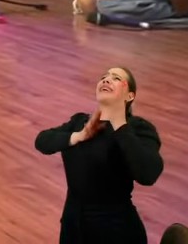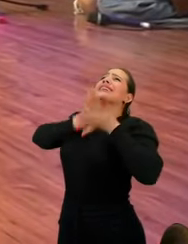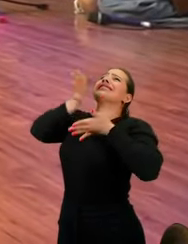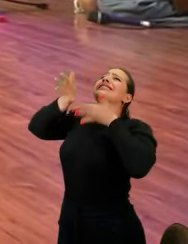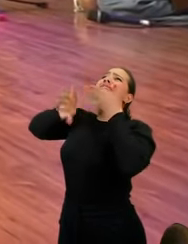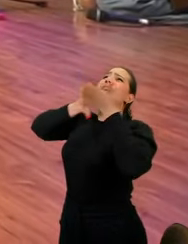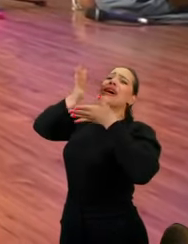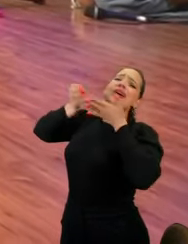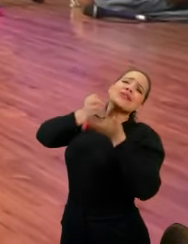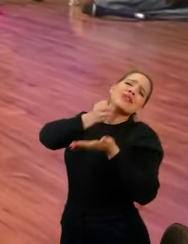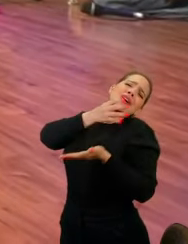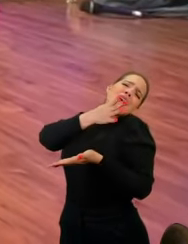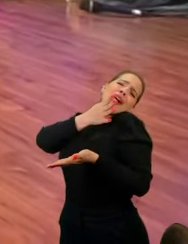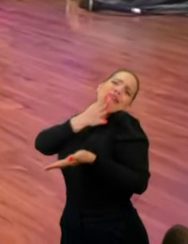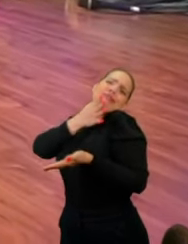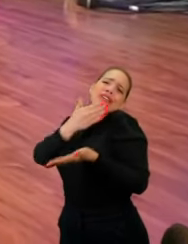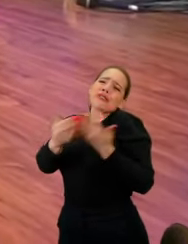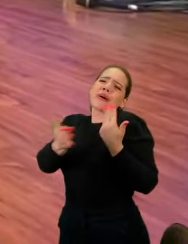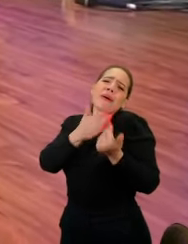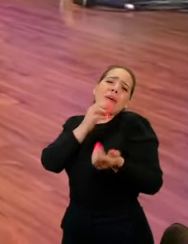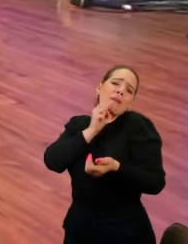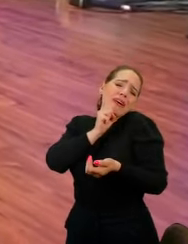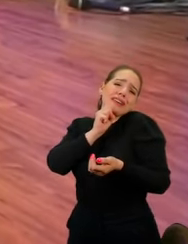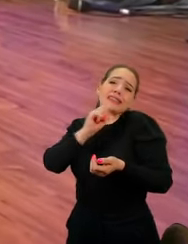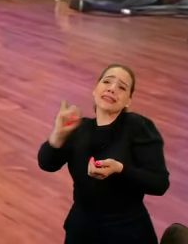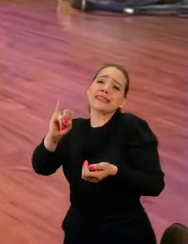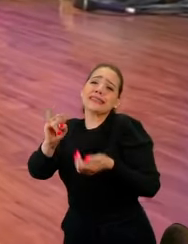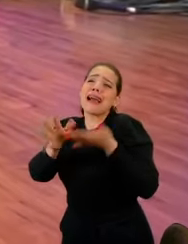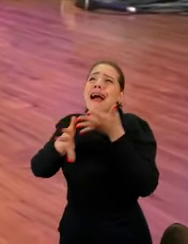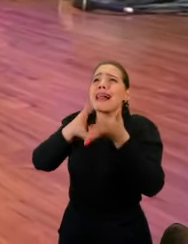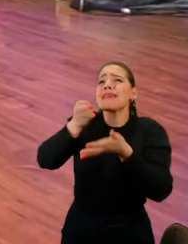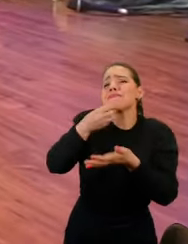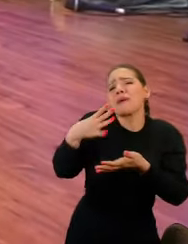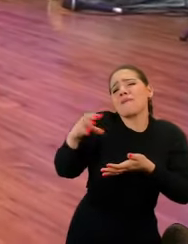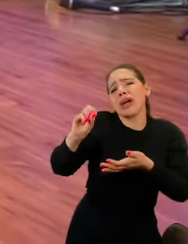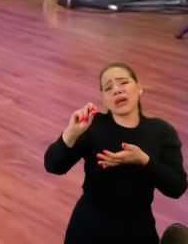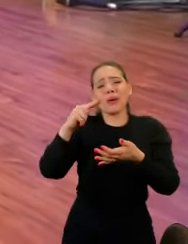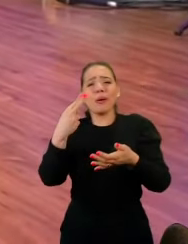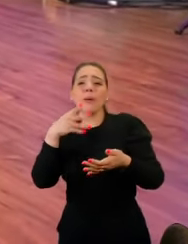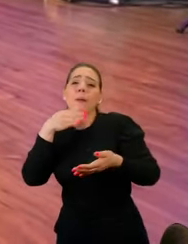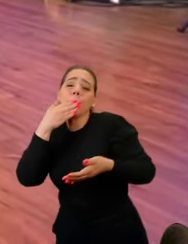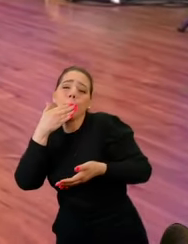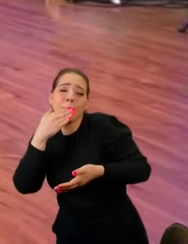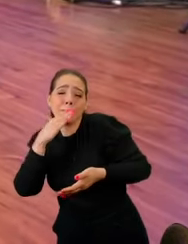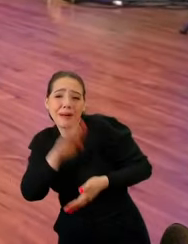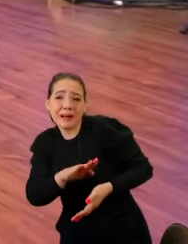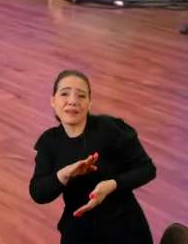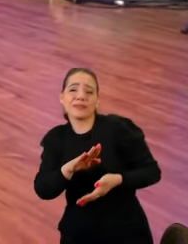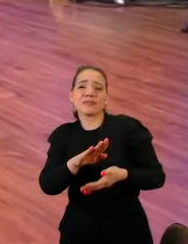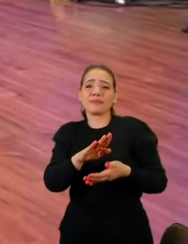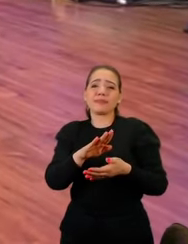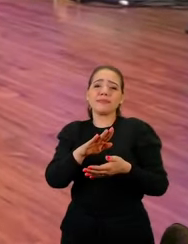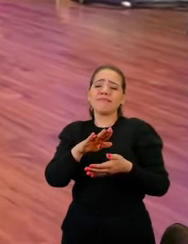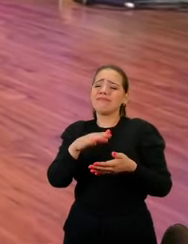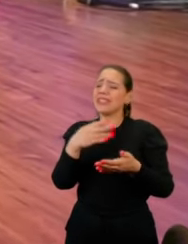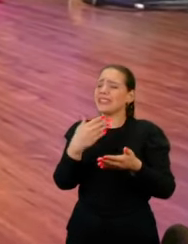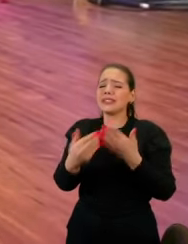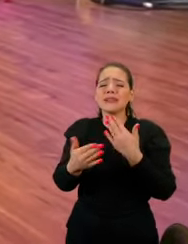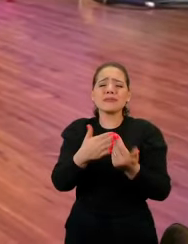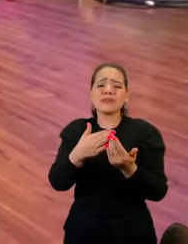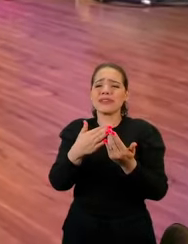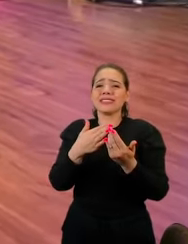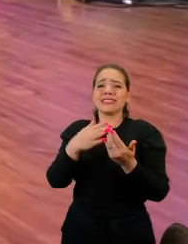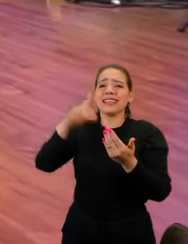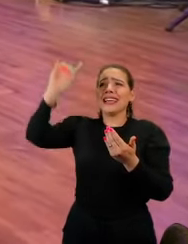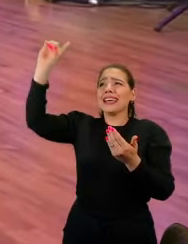desafinados, mas completamente entregues e afinados à voz do céu.